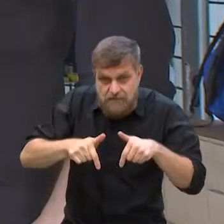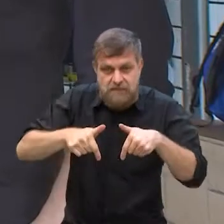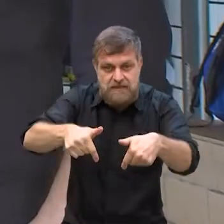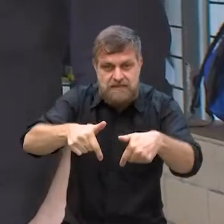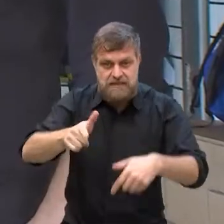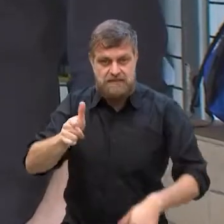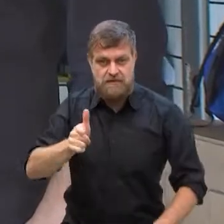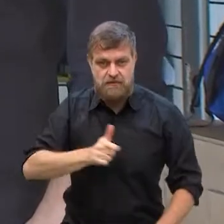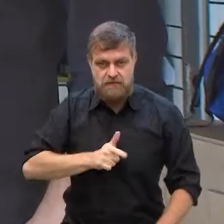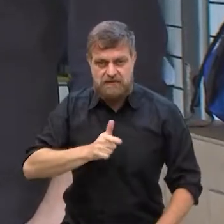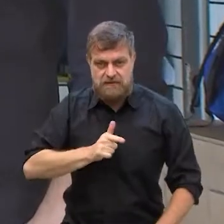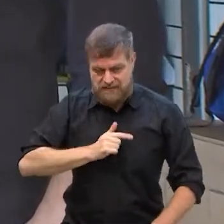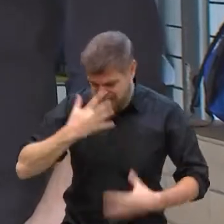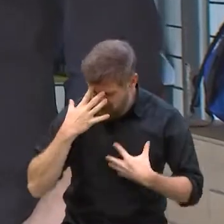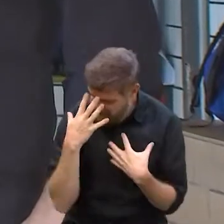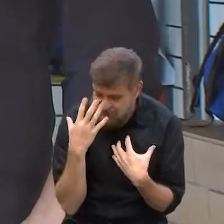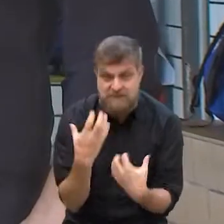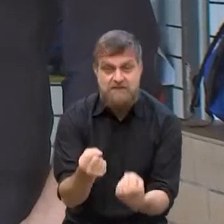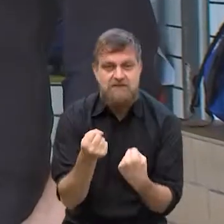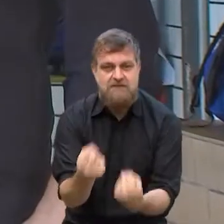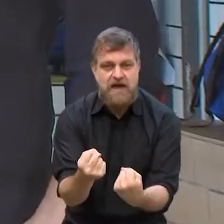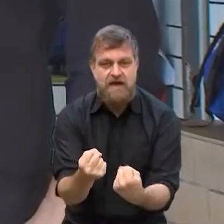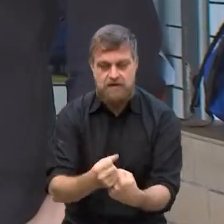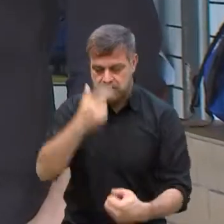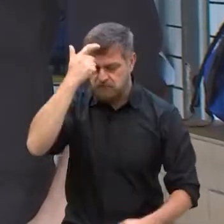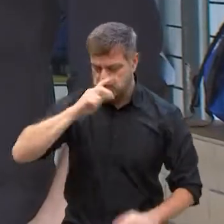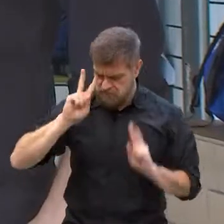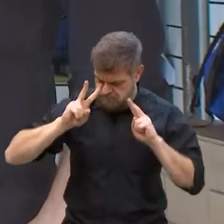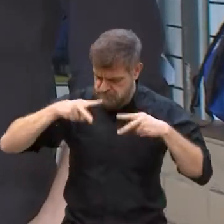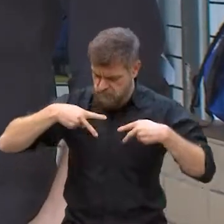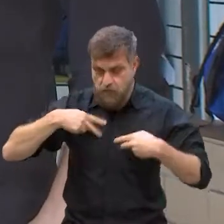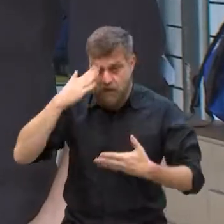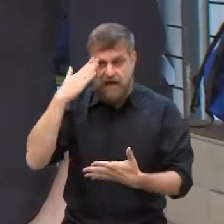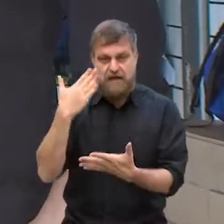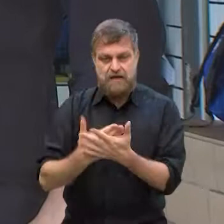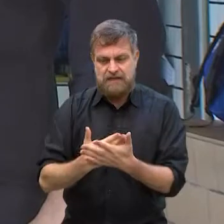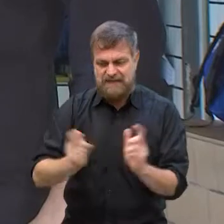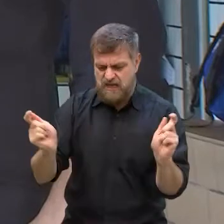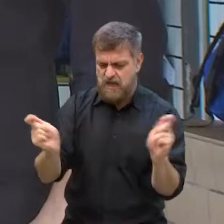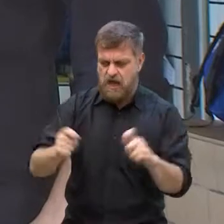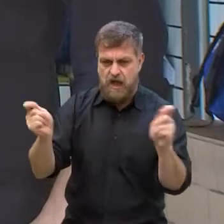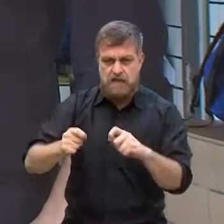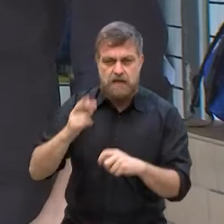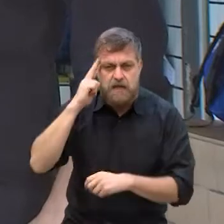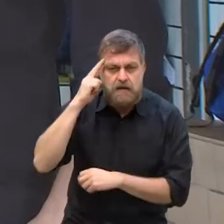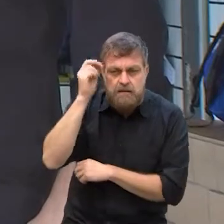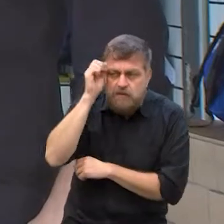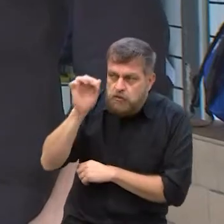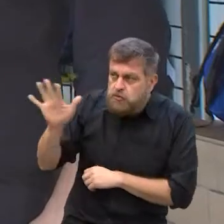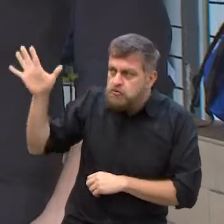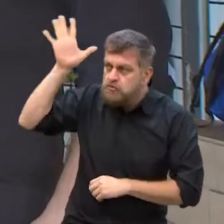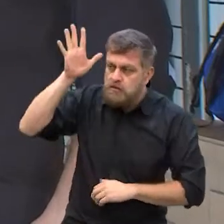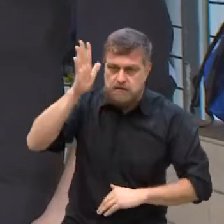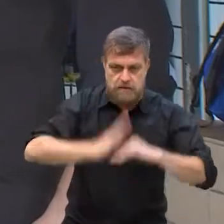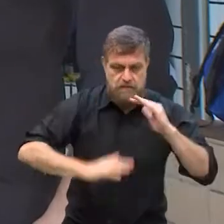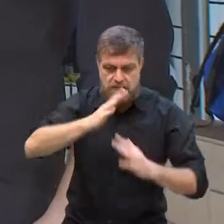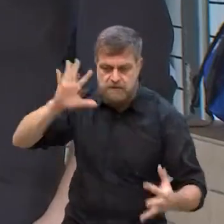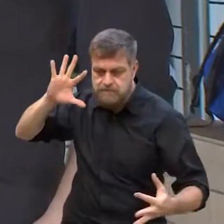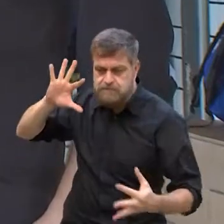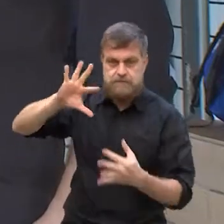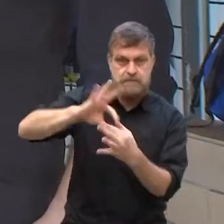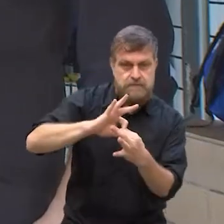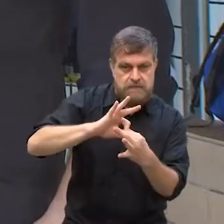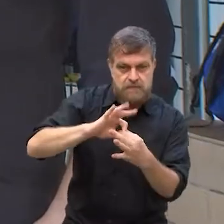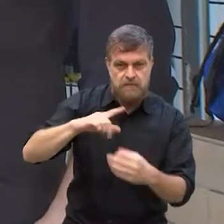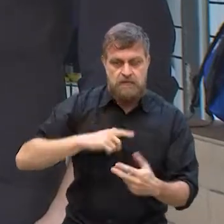muita fé, né, em você mesmo, em acreditar que as coisas são possíveis, que seus sonhos são possíveis. E aí sim,